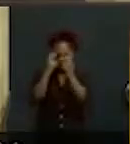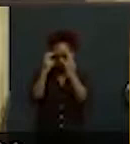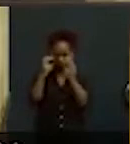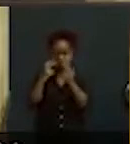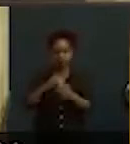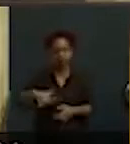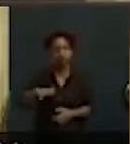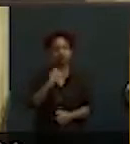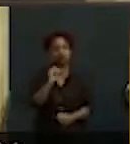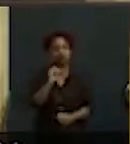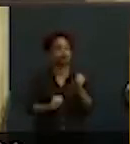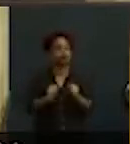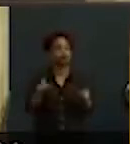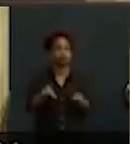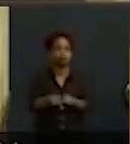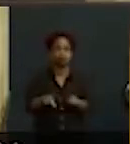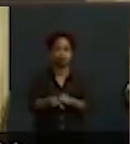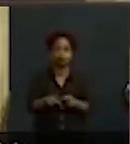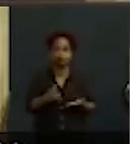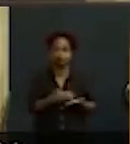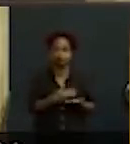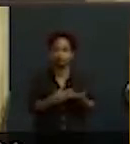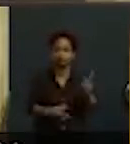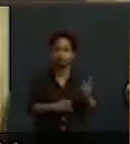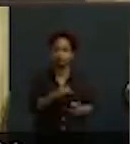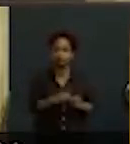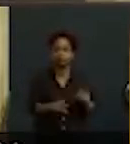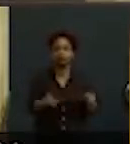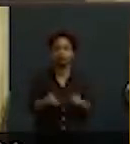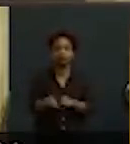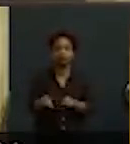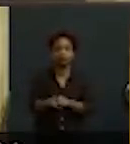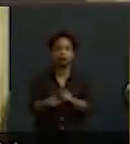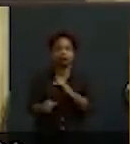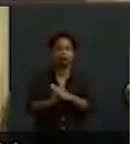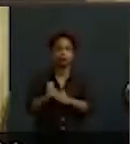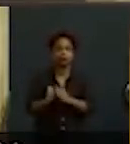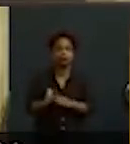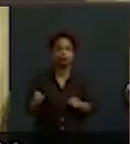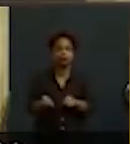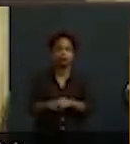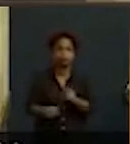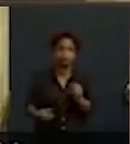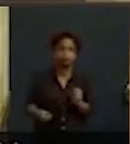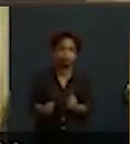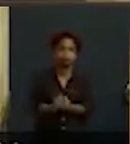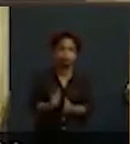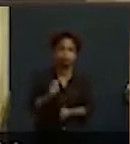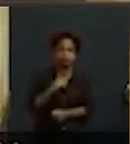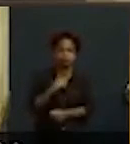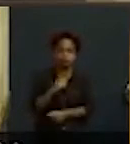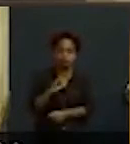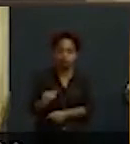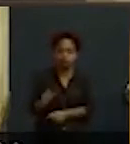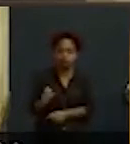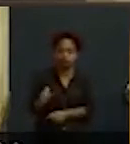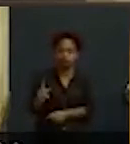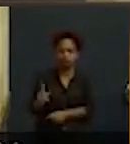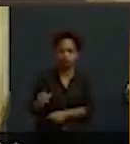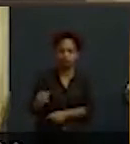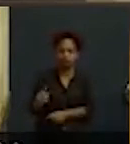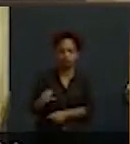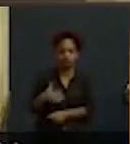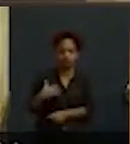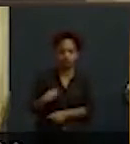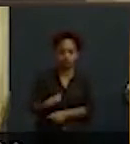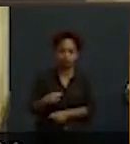Empresarial, editor da revista Inteligência Empresarial e, junto à Fundação Carlos Chagas Filho,